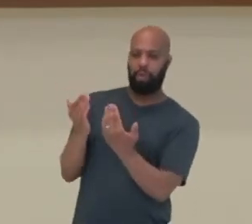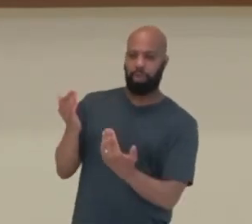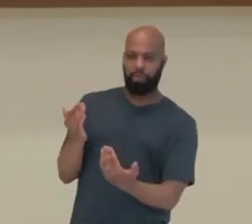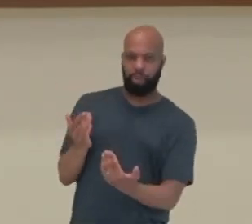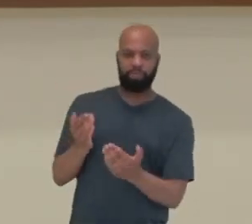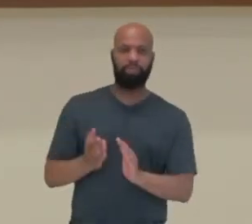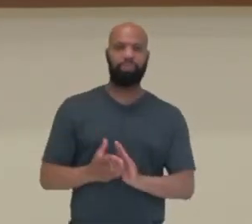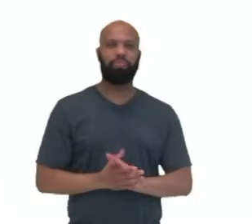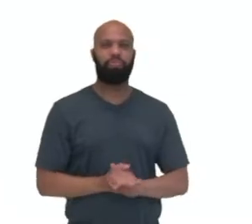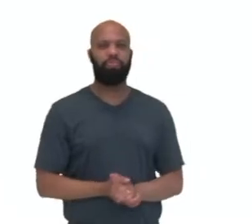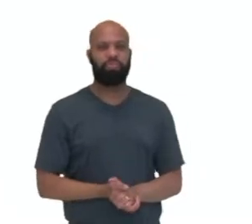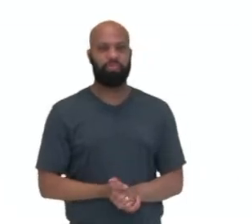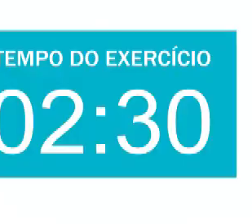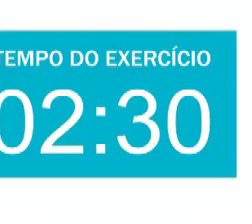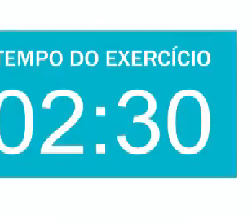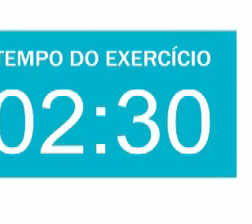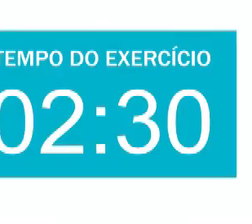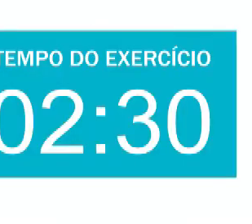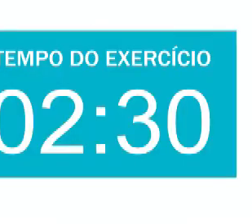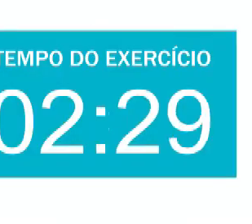correção.